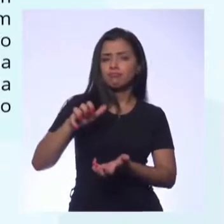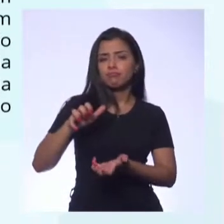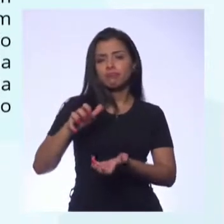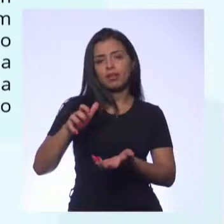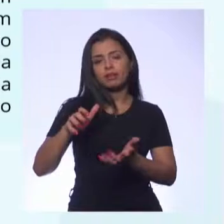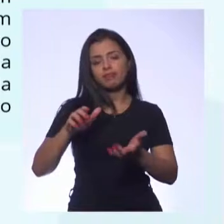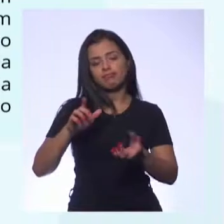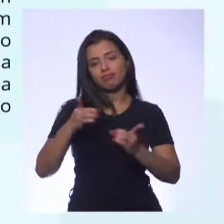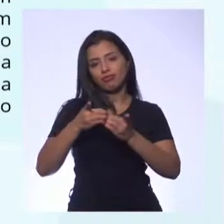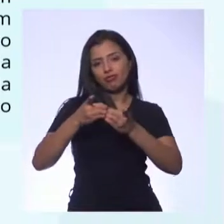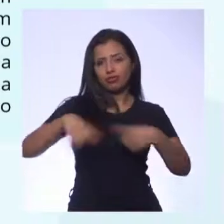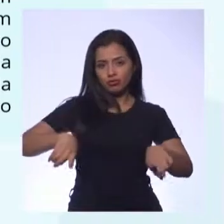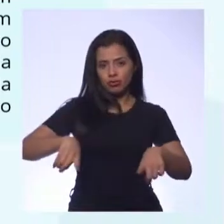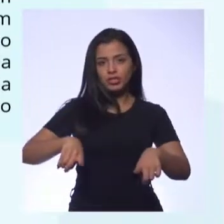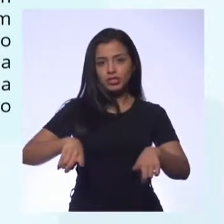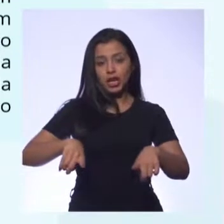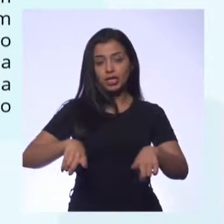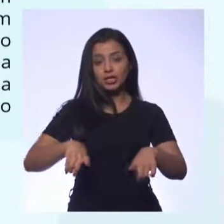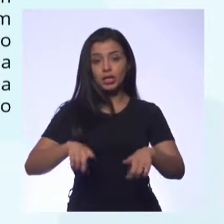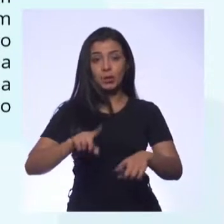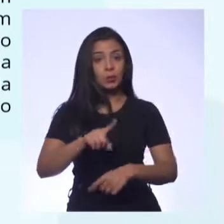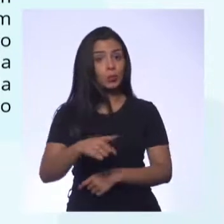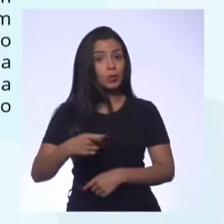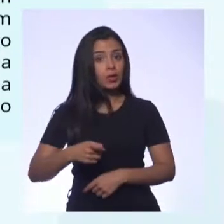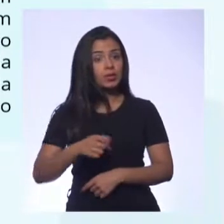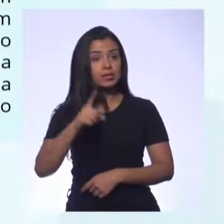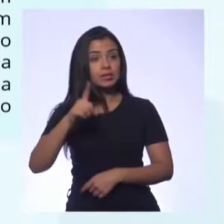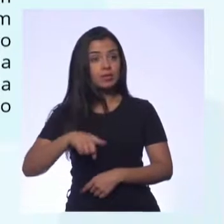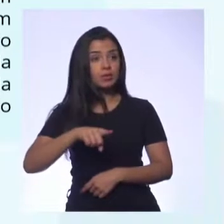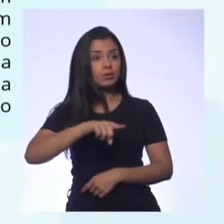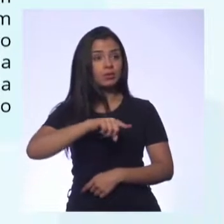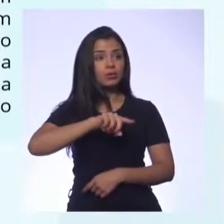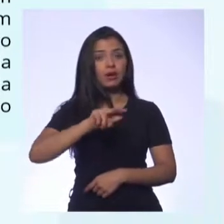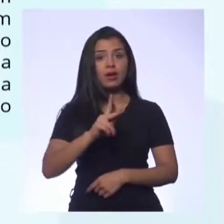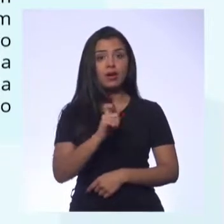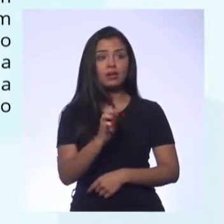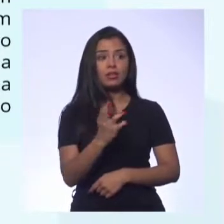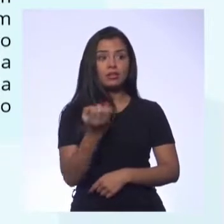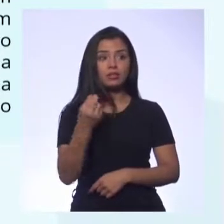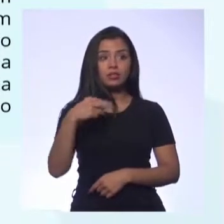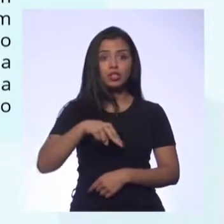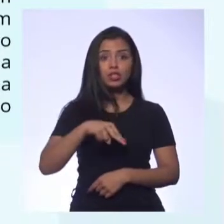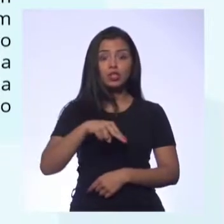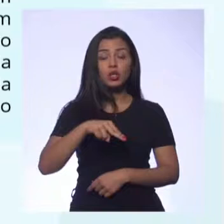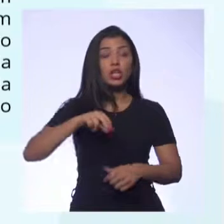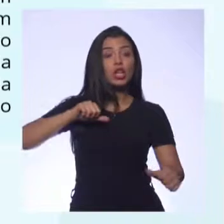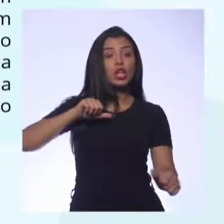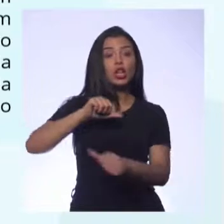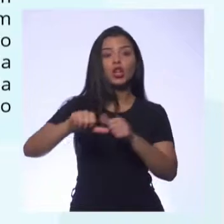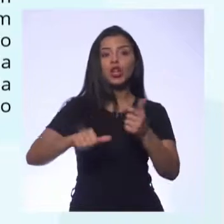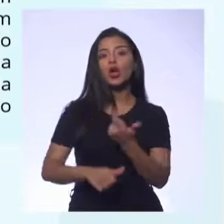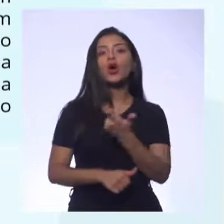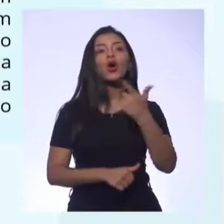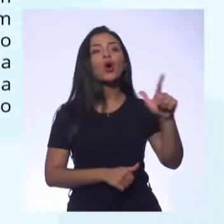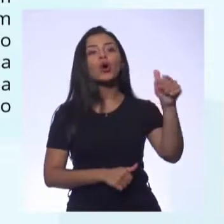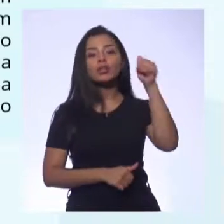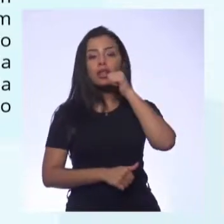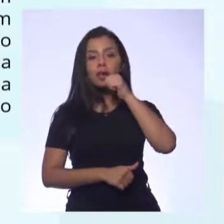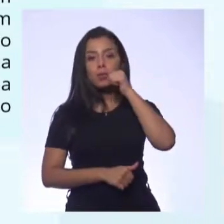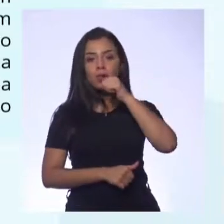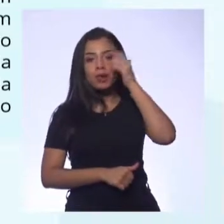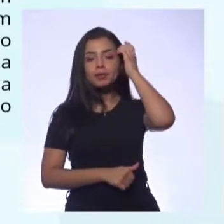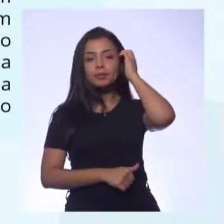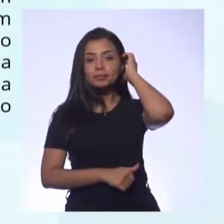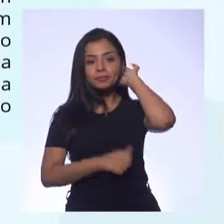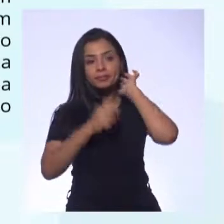Gerson Capri, que a trocou por uma mais jovem, a Ingrid Guimarães. Hiperativa,